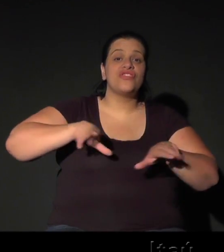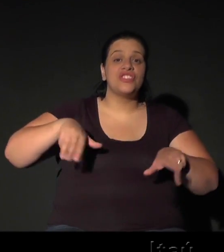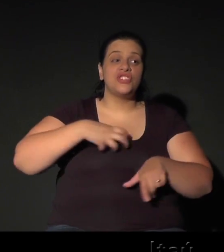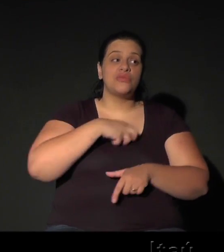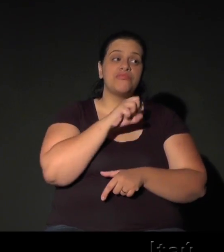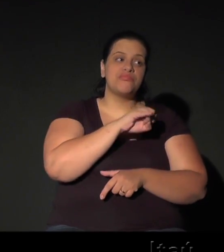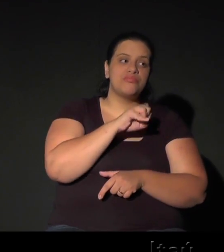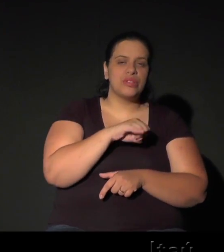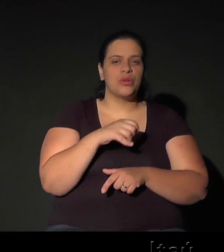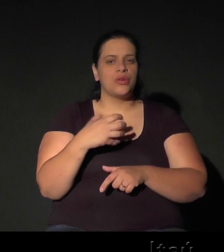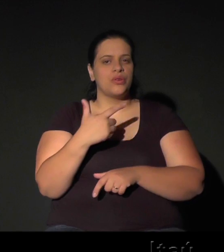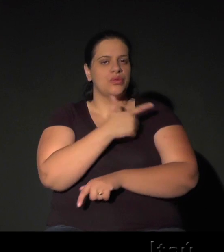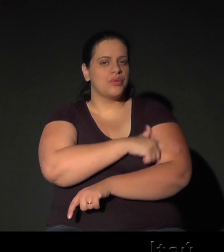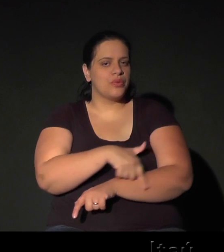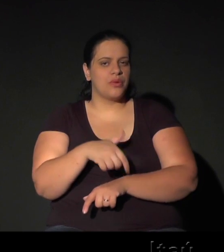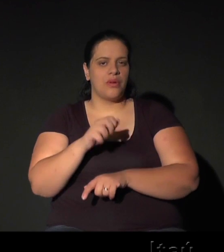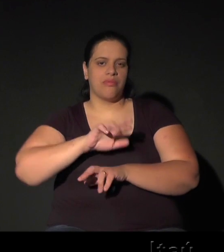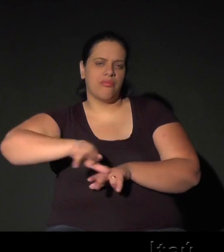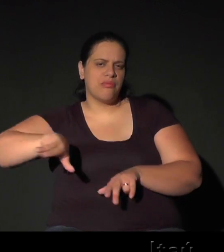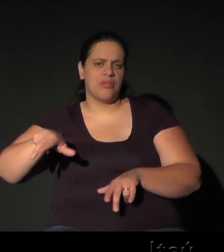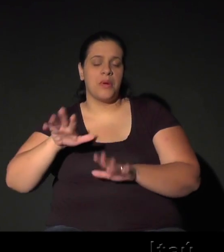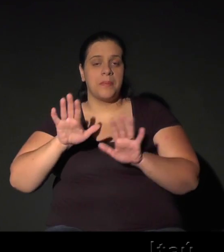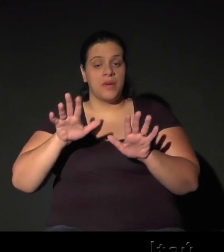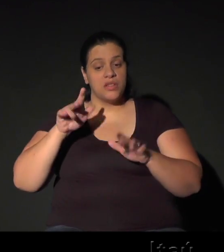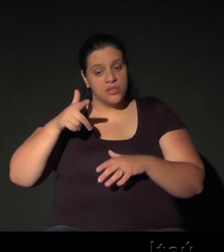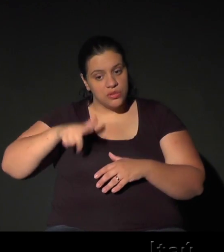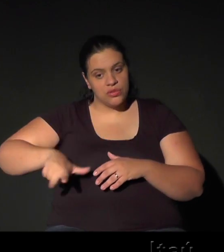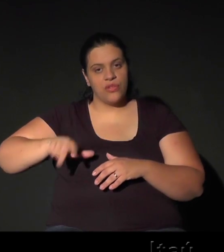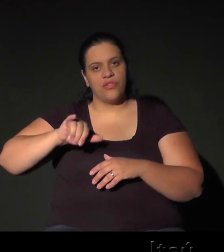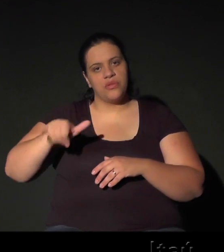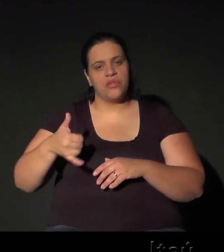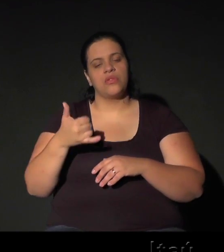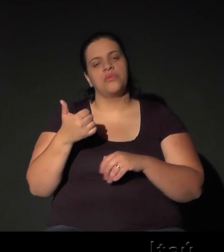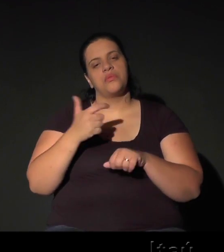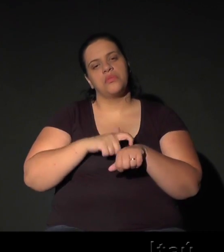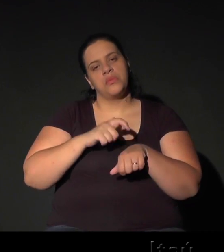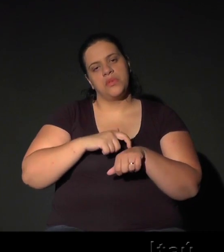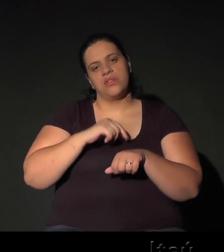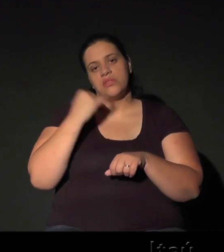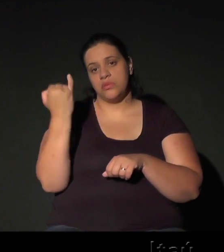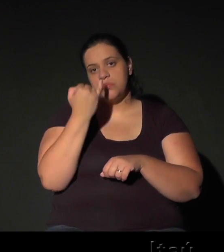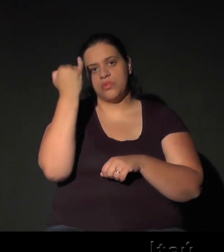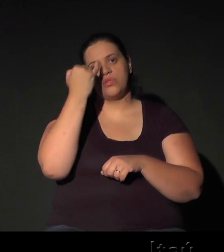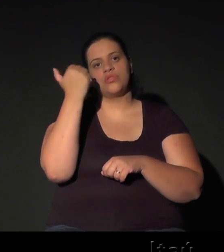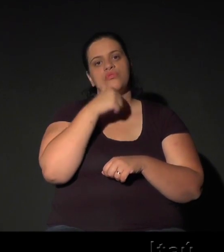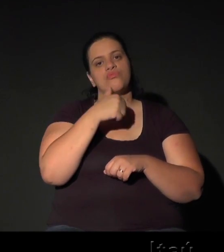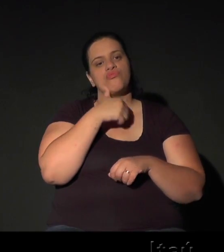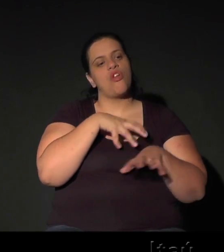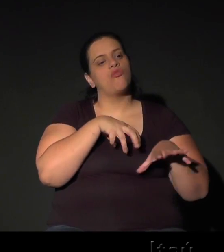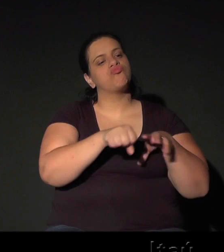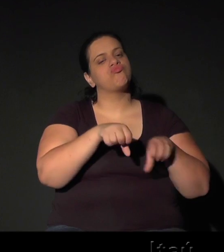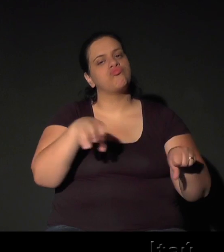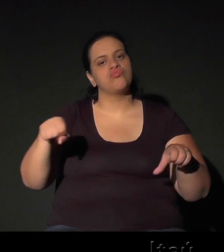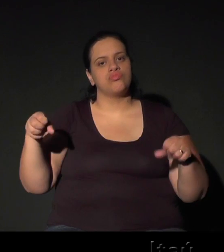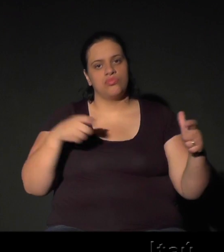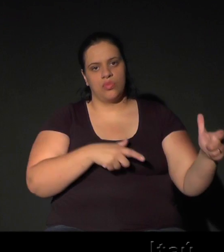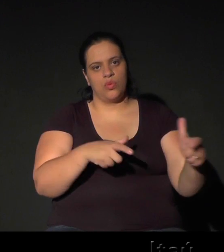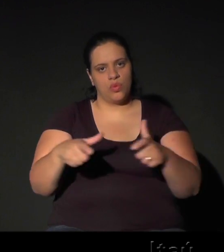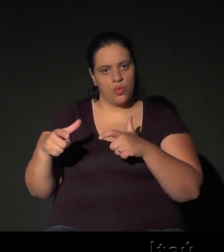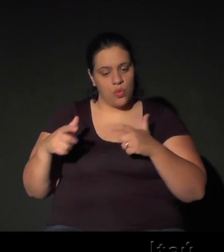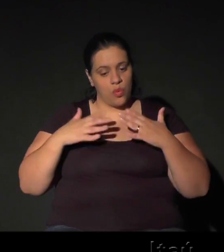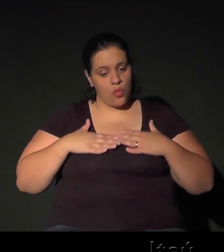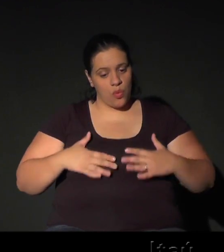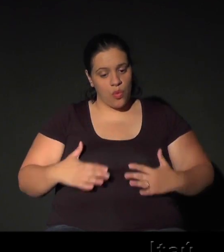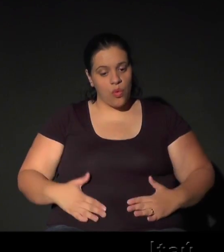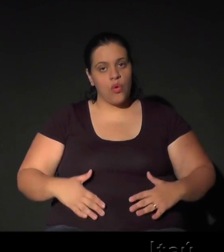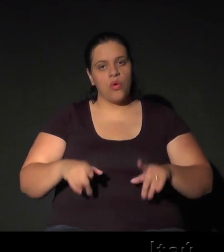né mas de novo né quer dizer é um momento muito importante né de ocupação desses espaços públicos pelas mulheres com com corpo